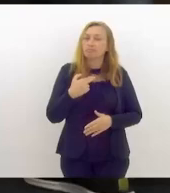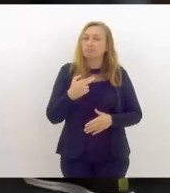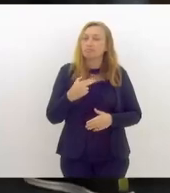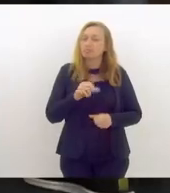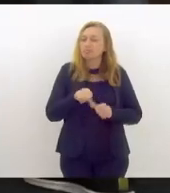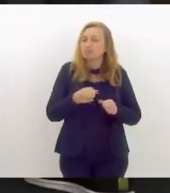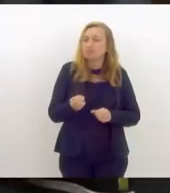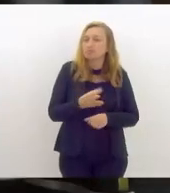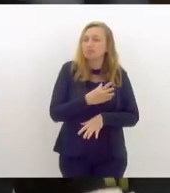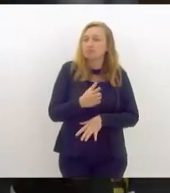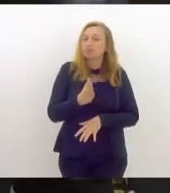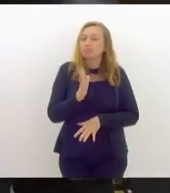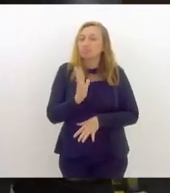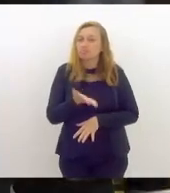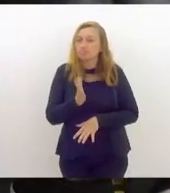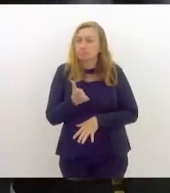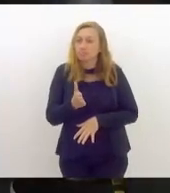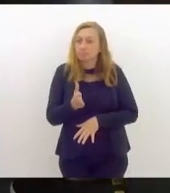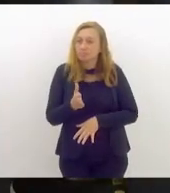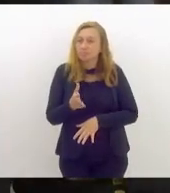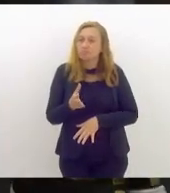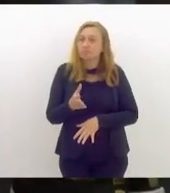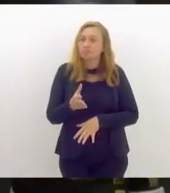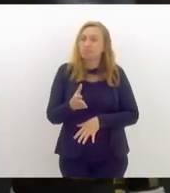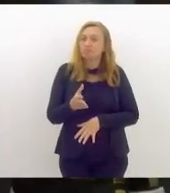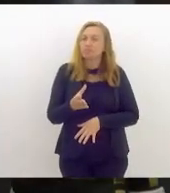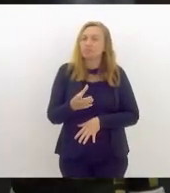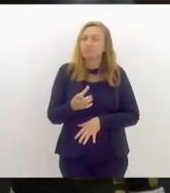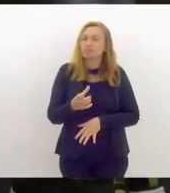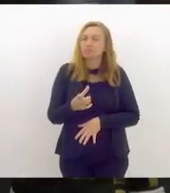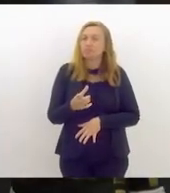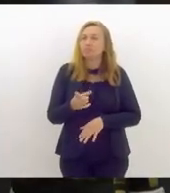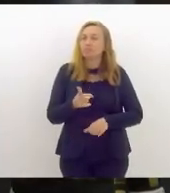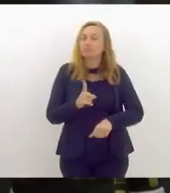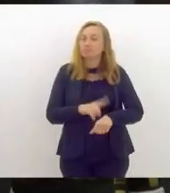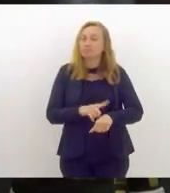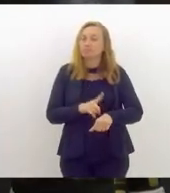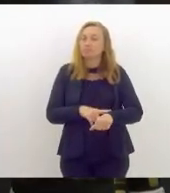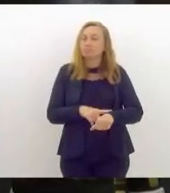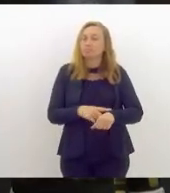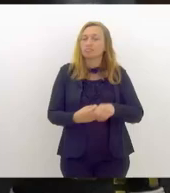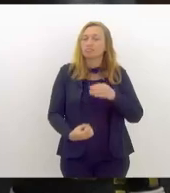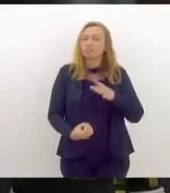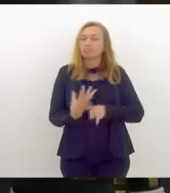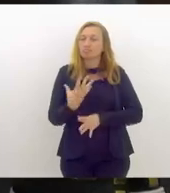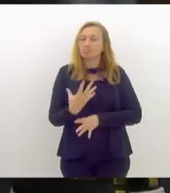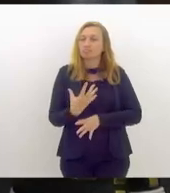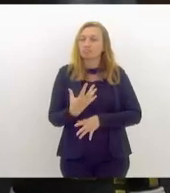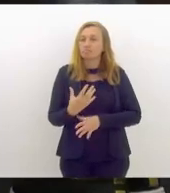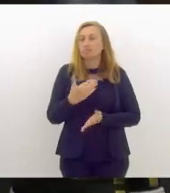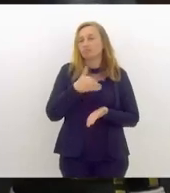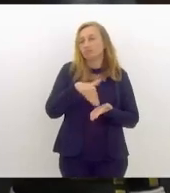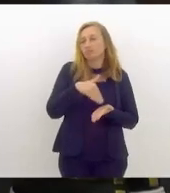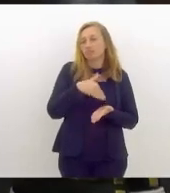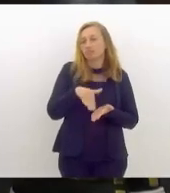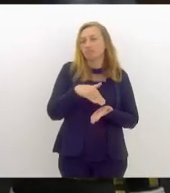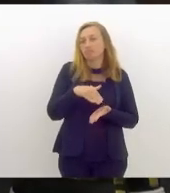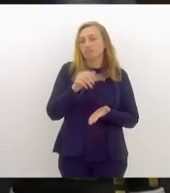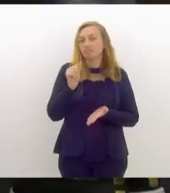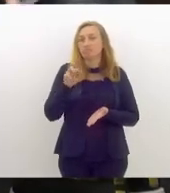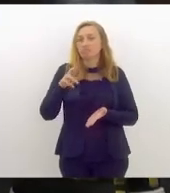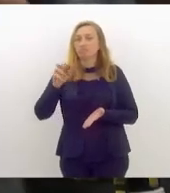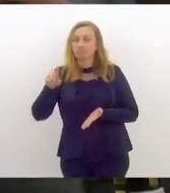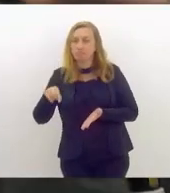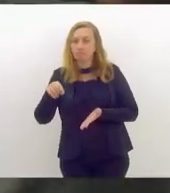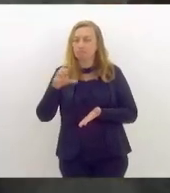elas pré-existiam à unidade criada pelo trepidante, então, secretário André